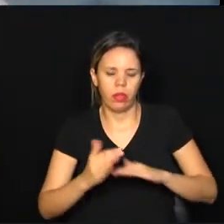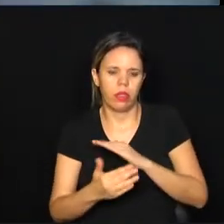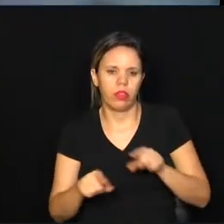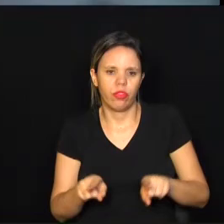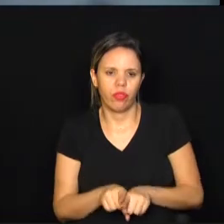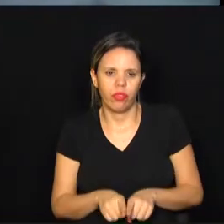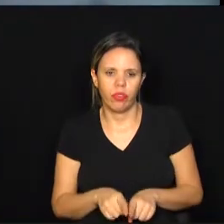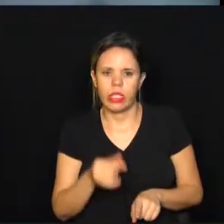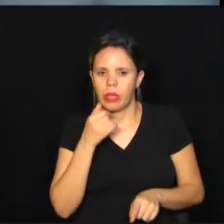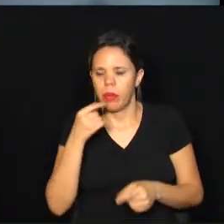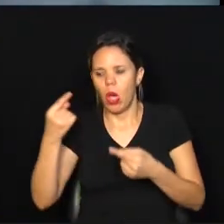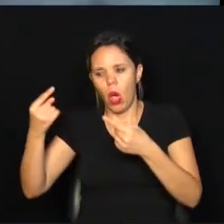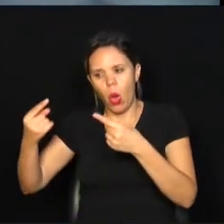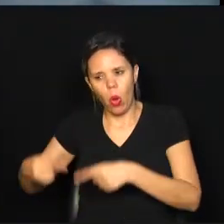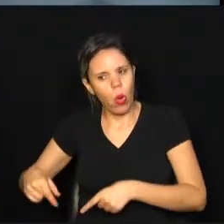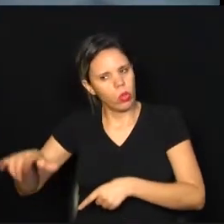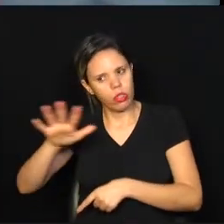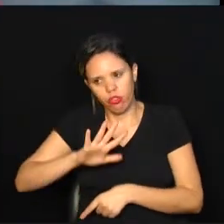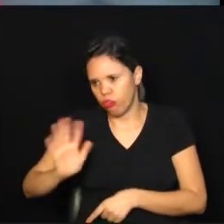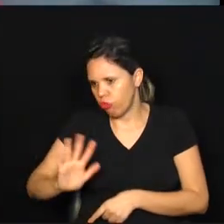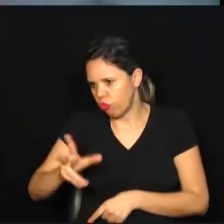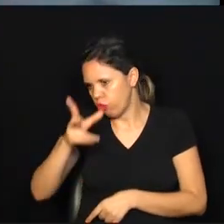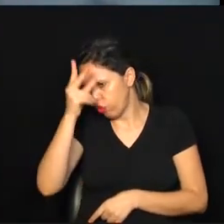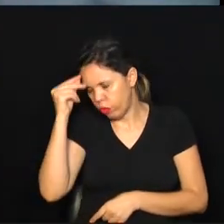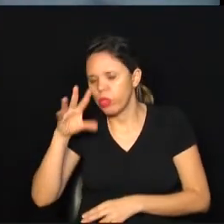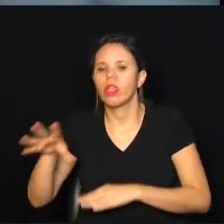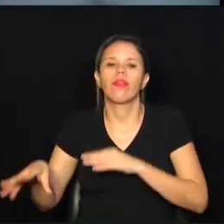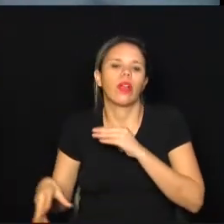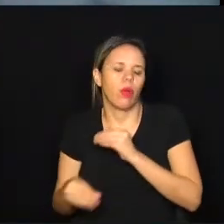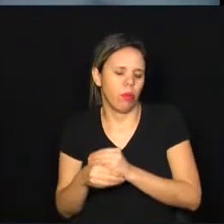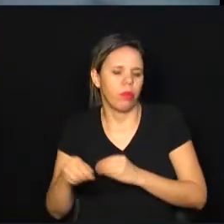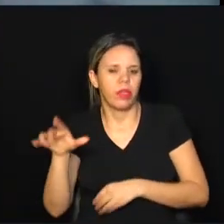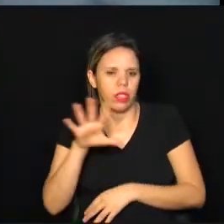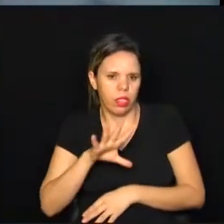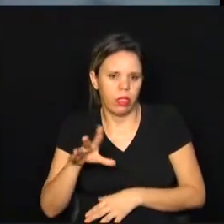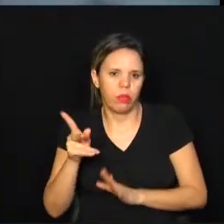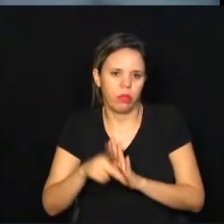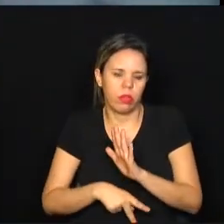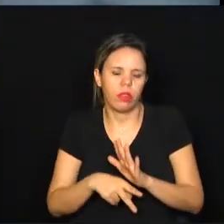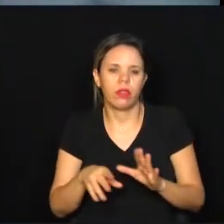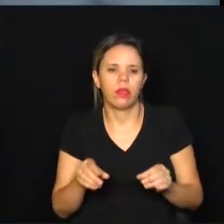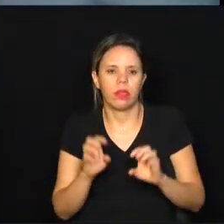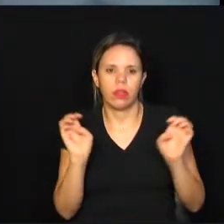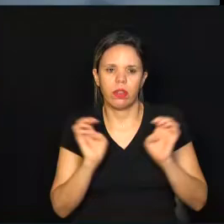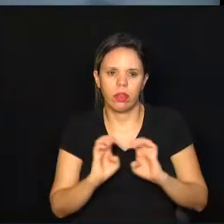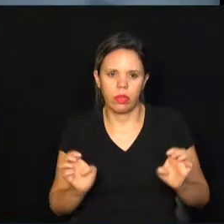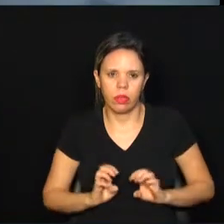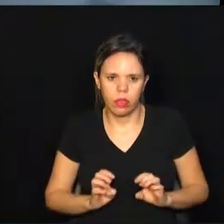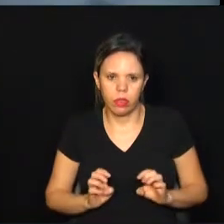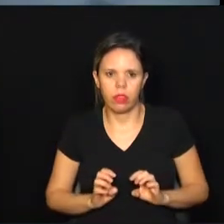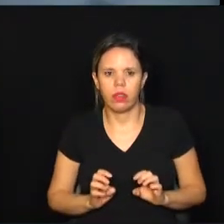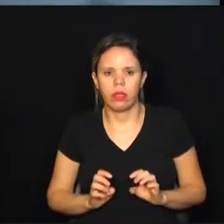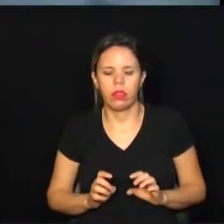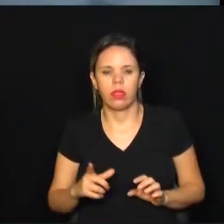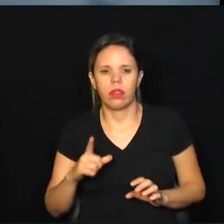vai se contrapor ao plano geral, ele vai complementar o plano geral nessa estrutura mais capilar. Por exemplo, isso que